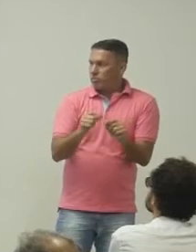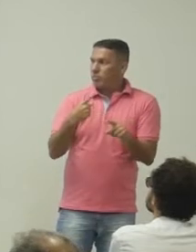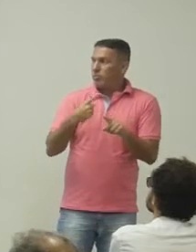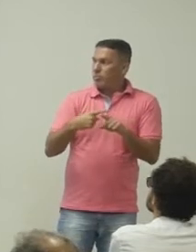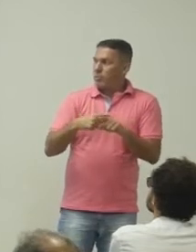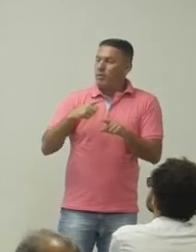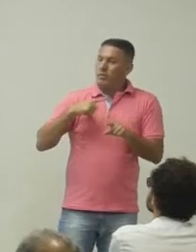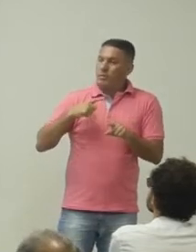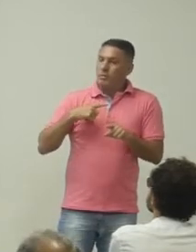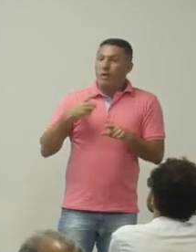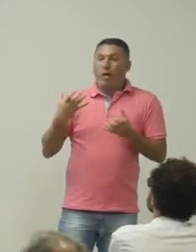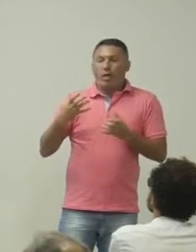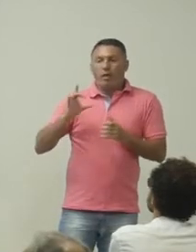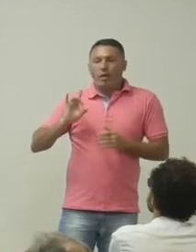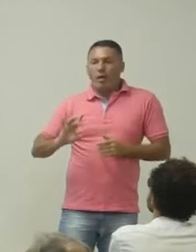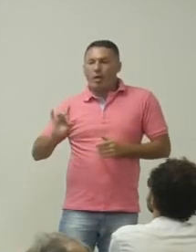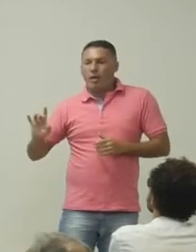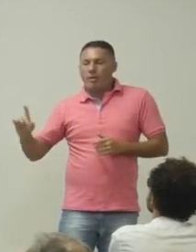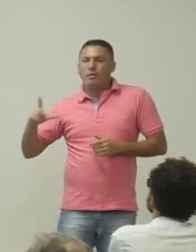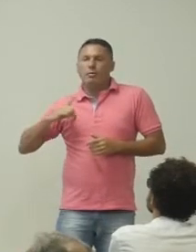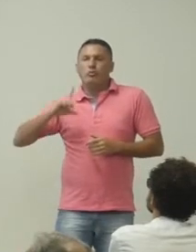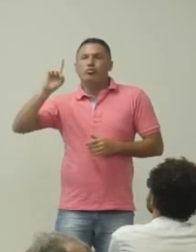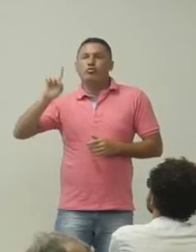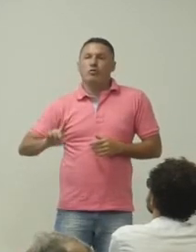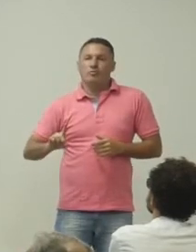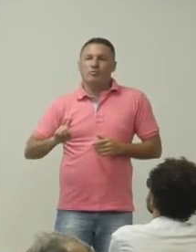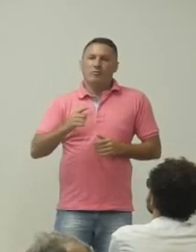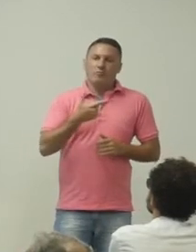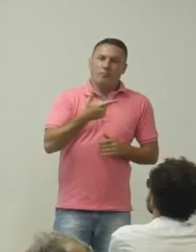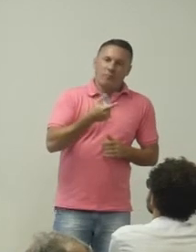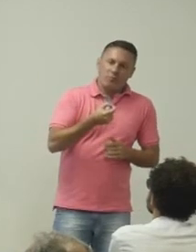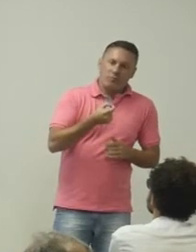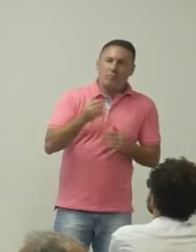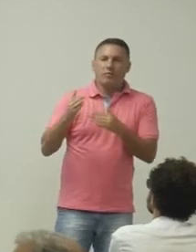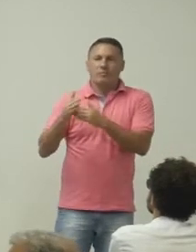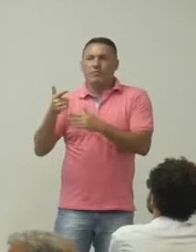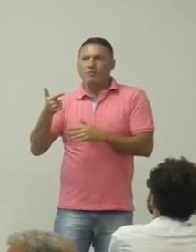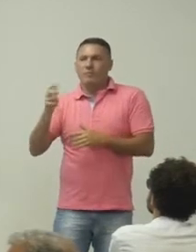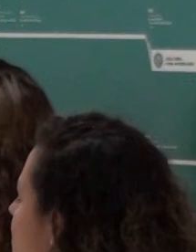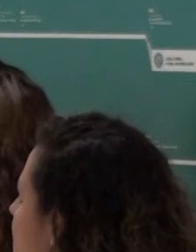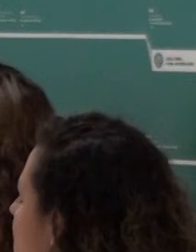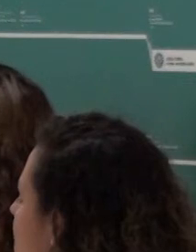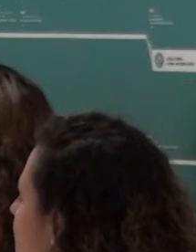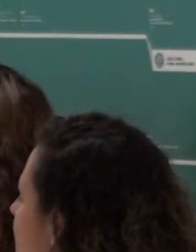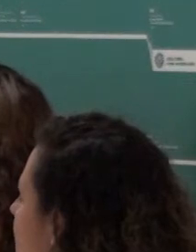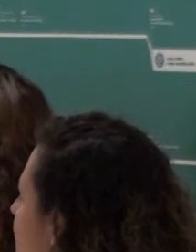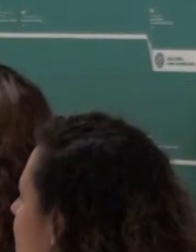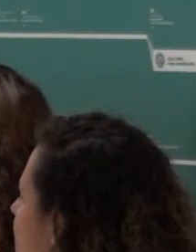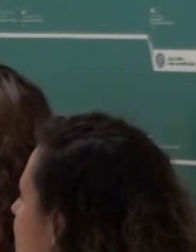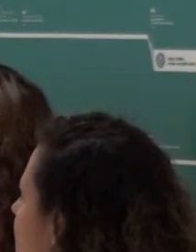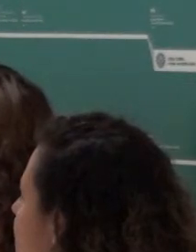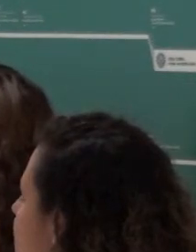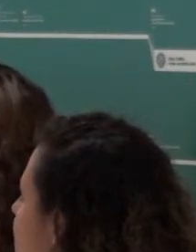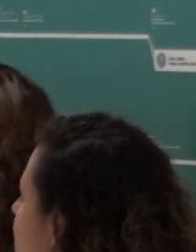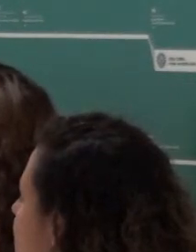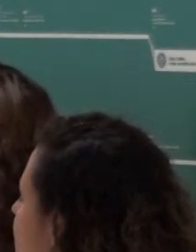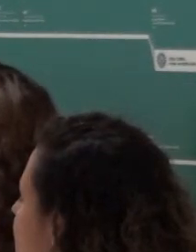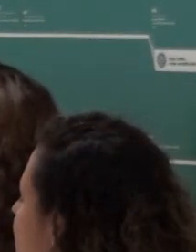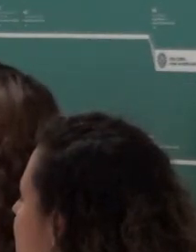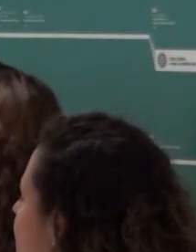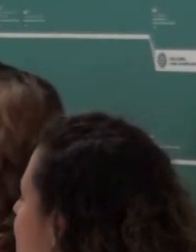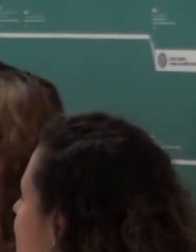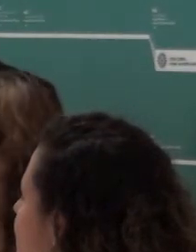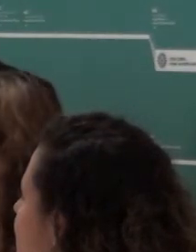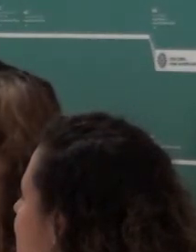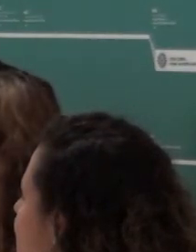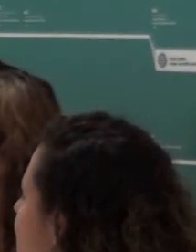de garantir aí a previsão do término, da previsão da hora. As perguntas, né,